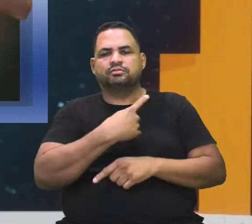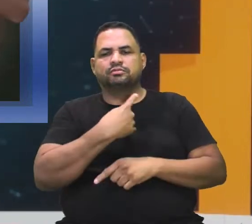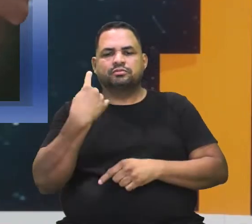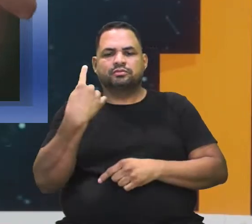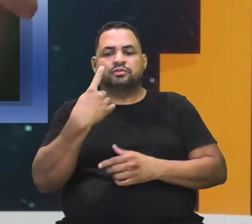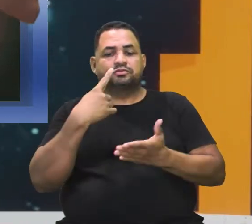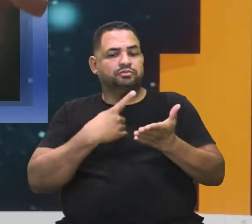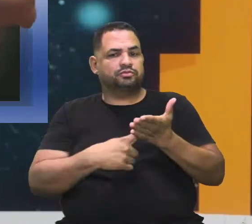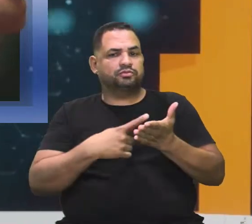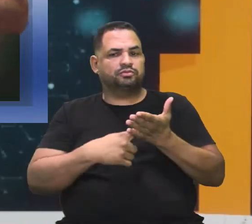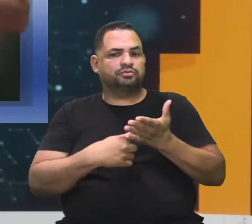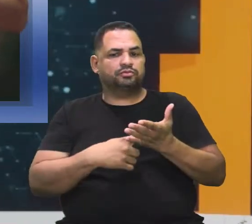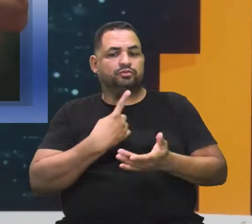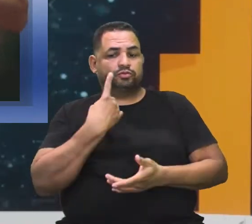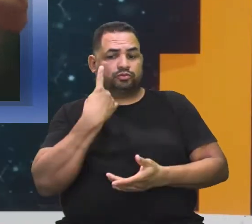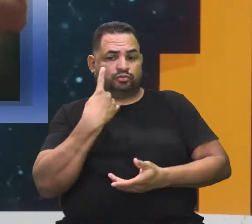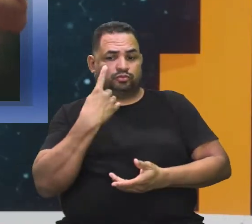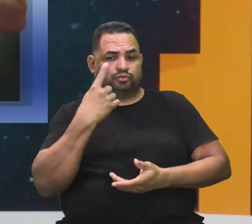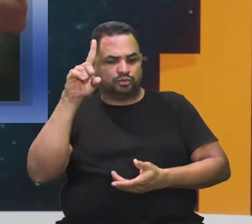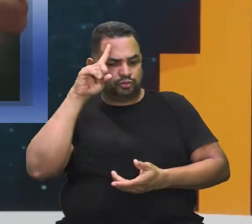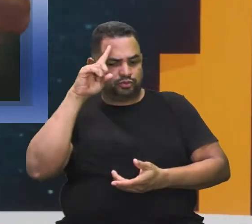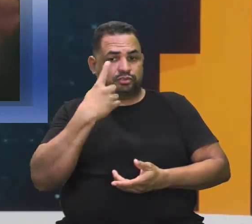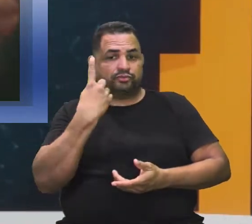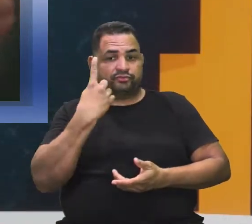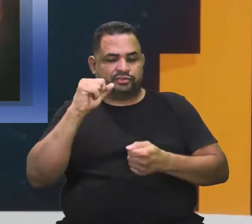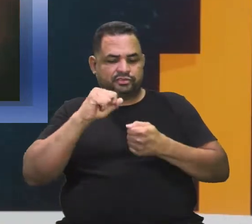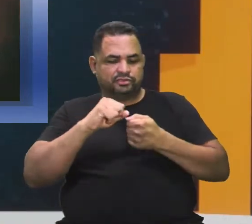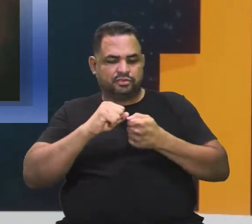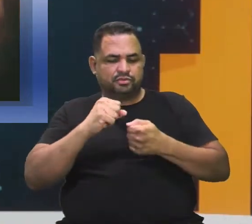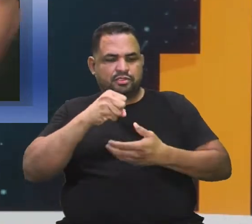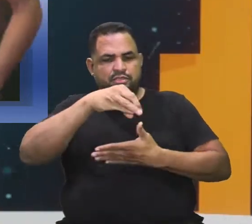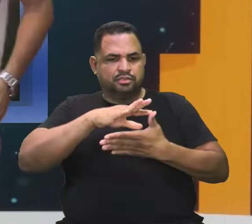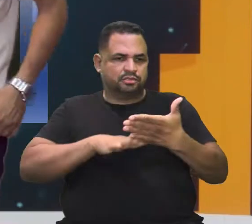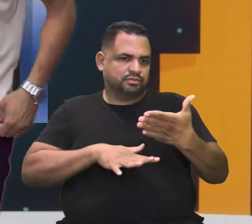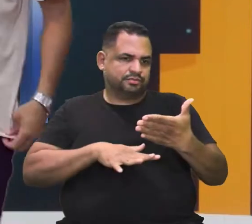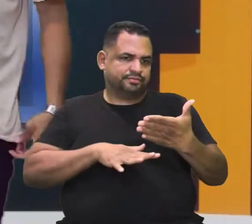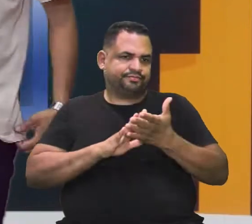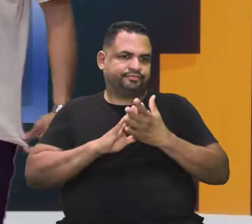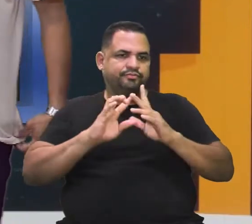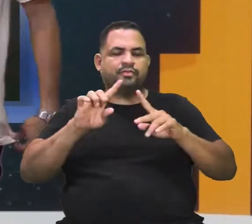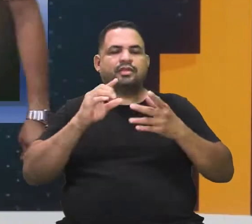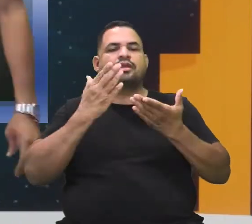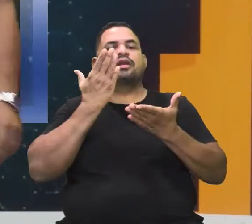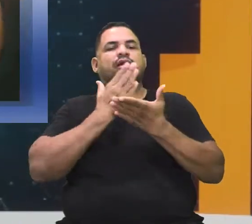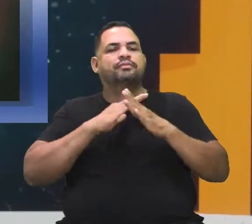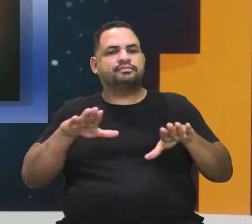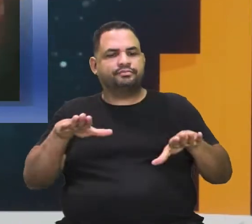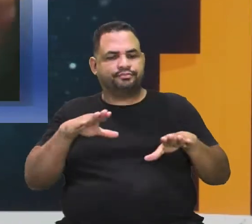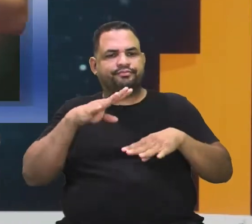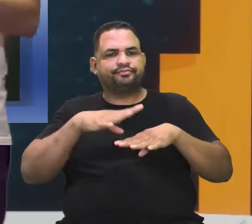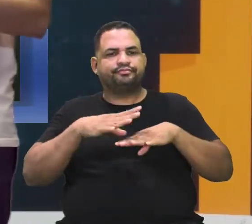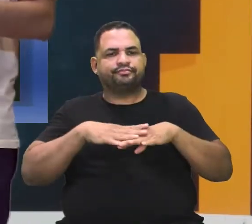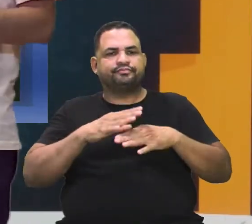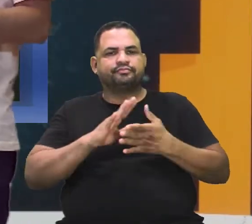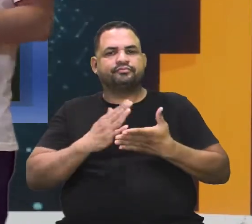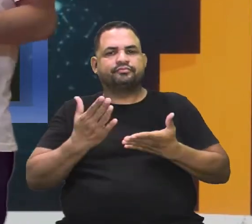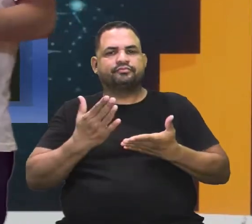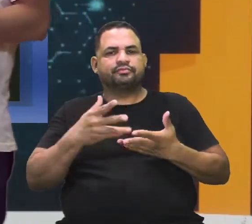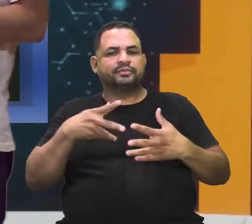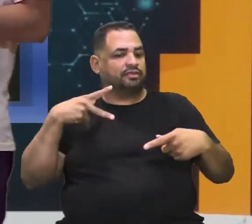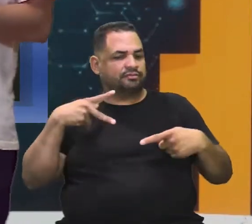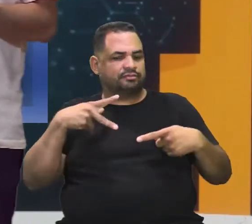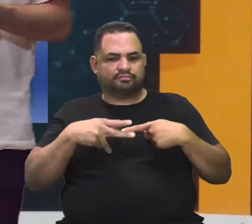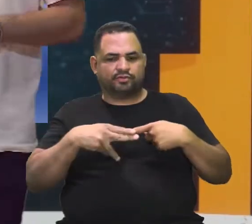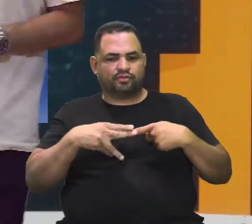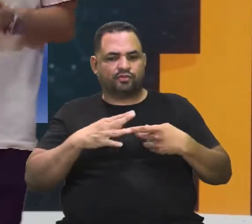uma questão por dia. Verdade, certo? Né? Então a gente não, mesmo acabando a disciplina de matemática, a gente não desconecta. Nós não vamos cortar o